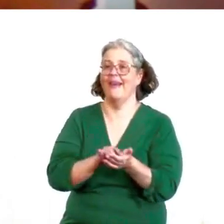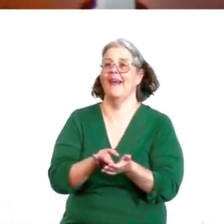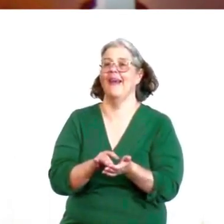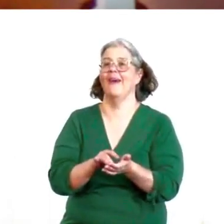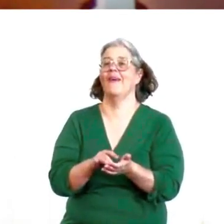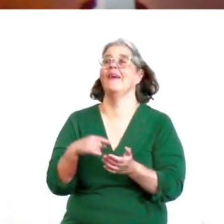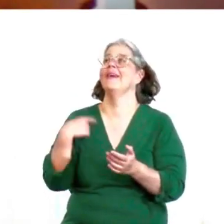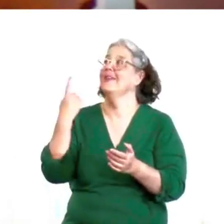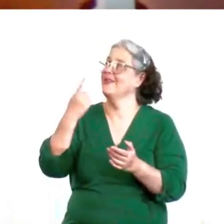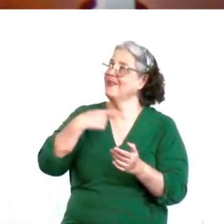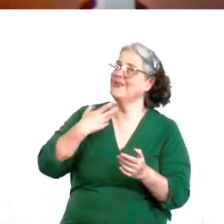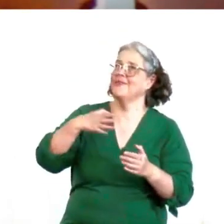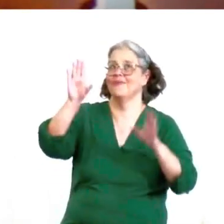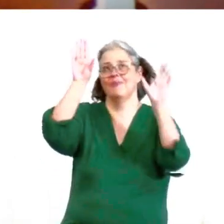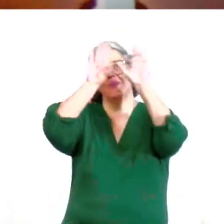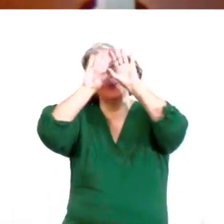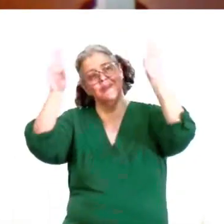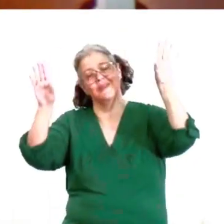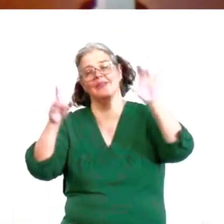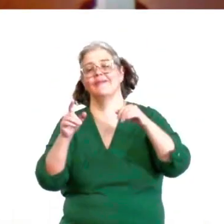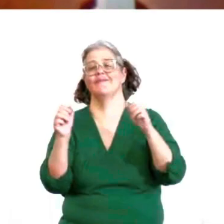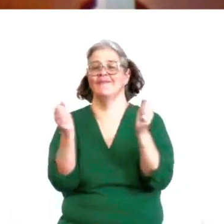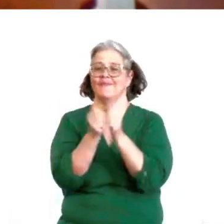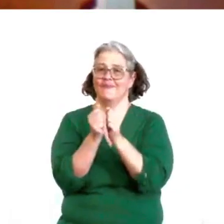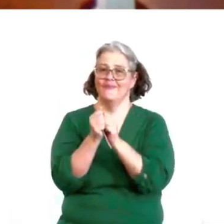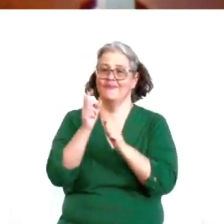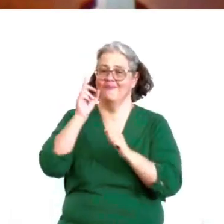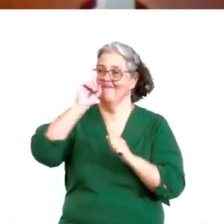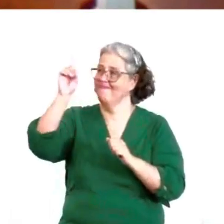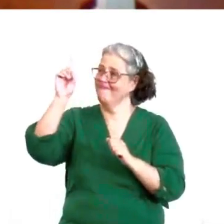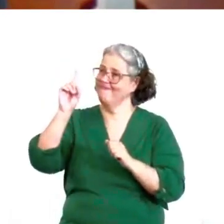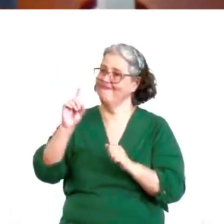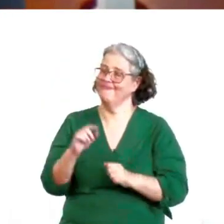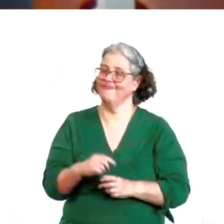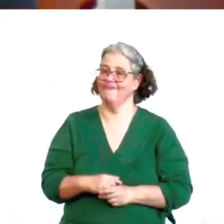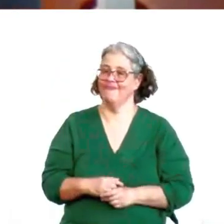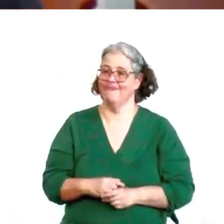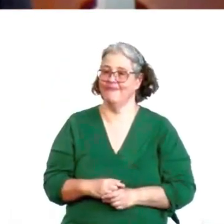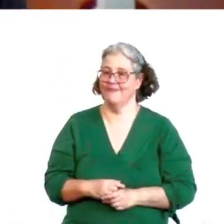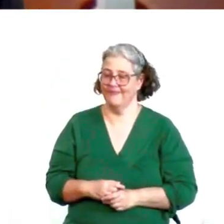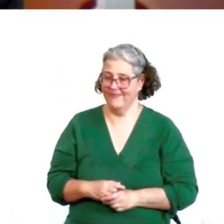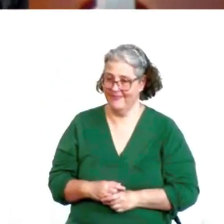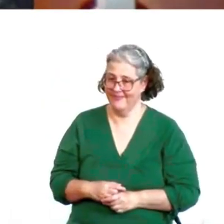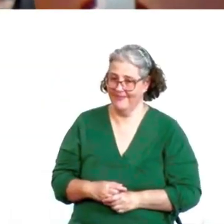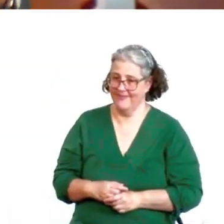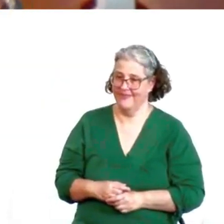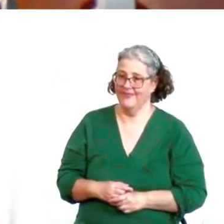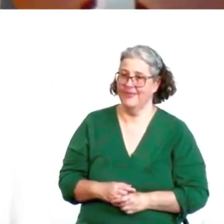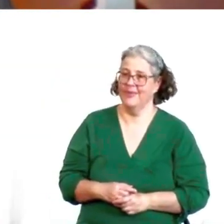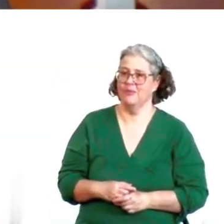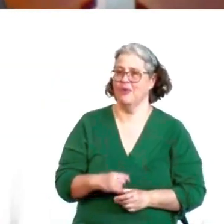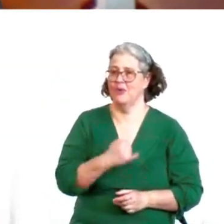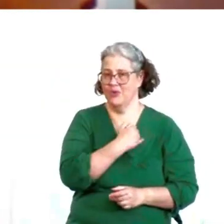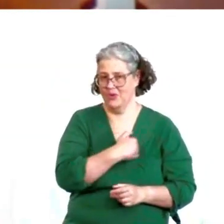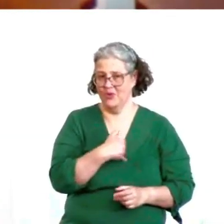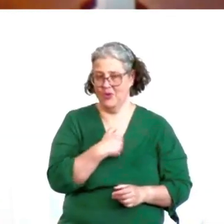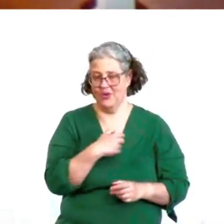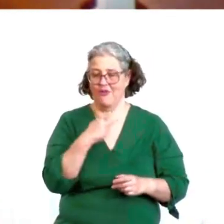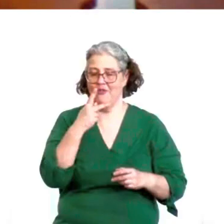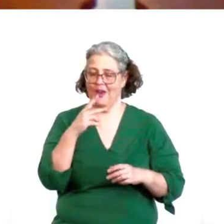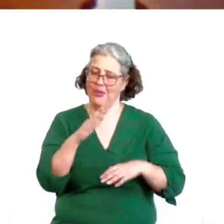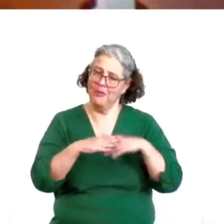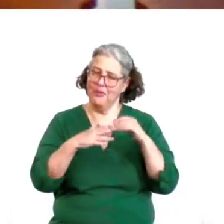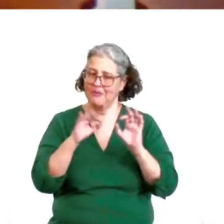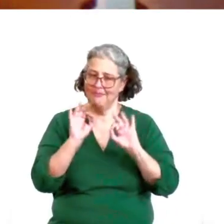lugar lindo e maravilhoso, como João pôde pincelar para nós em